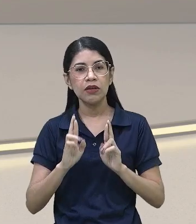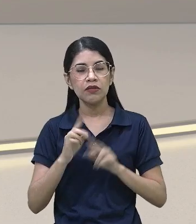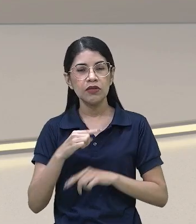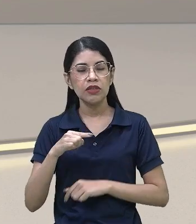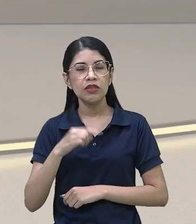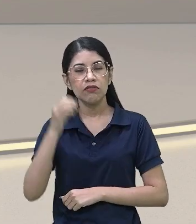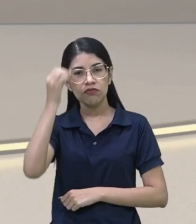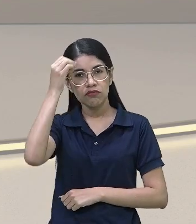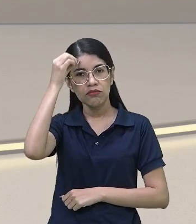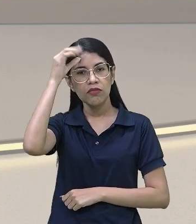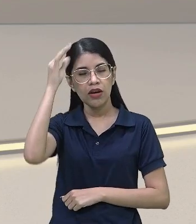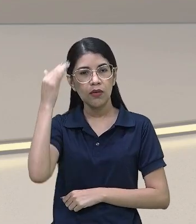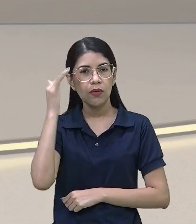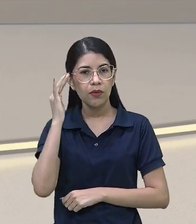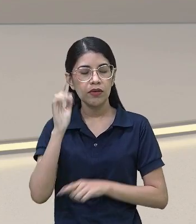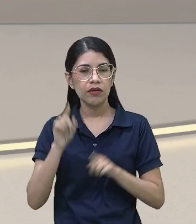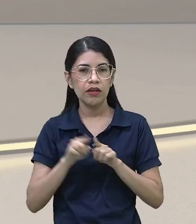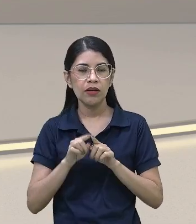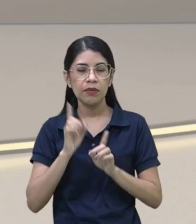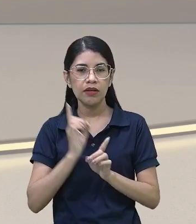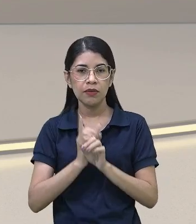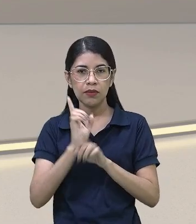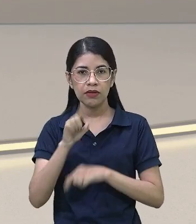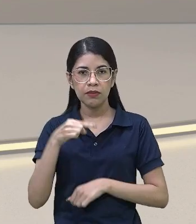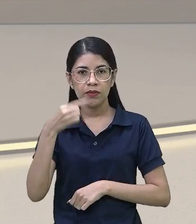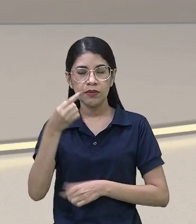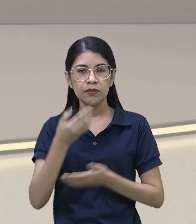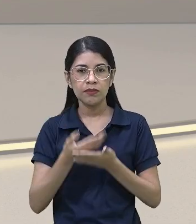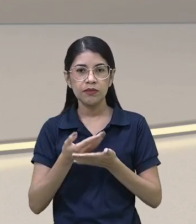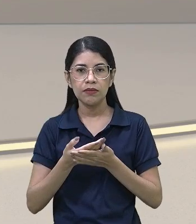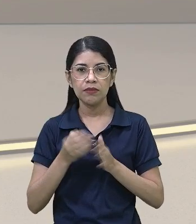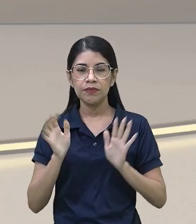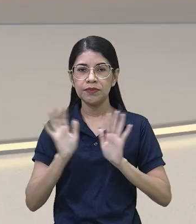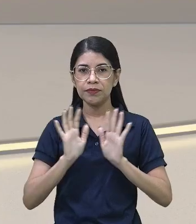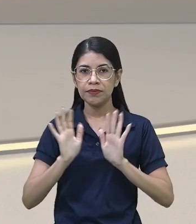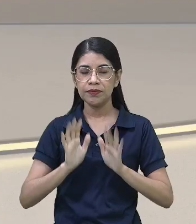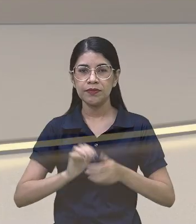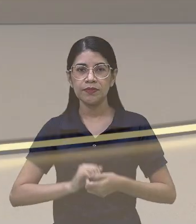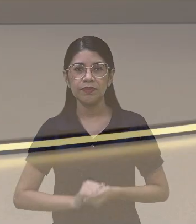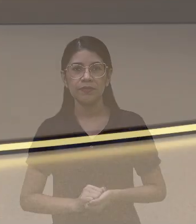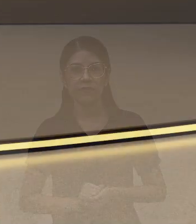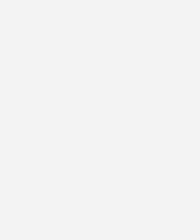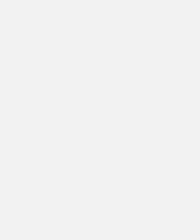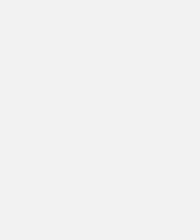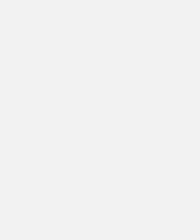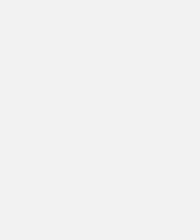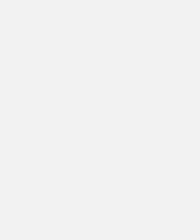tenham compreendido o assunto e a gente se encontra numa próxima oportunidade. Até a próxima. Tchau, tchau.